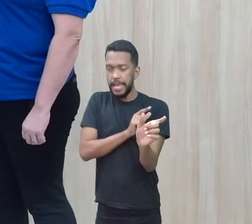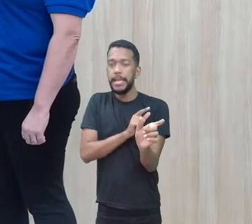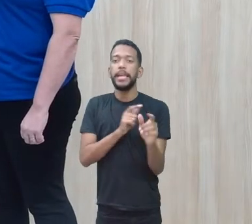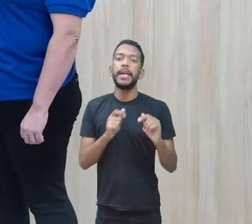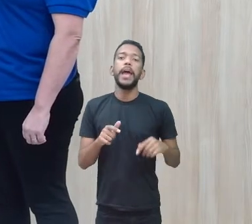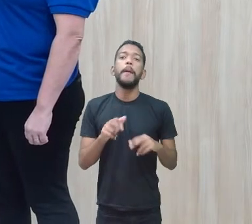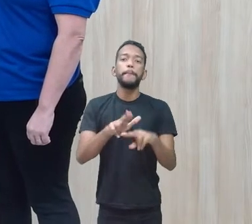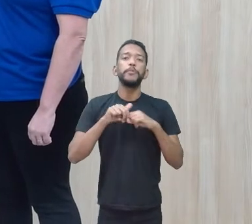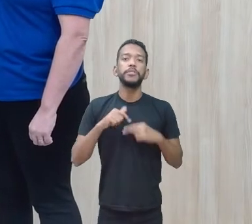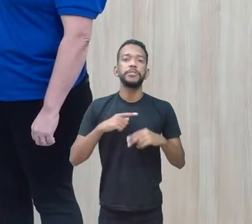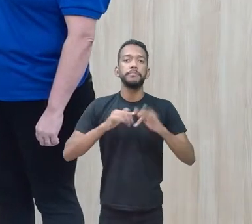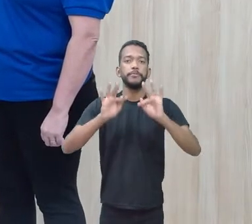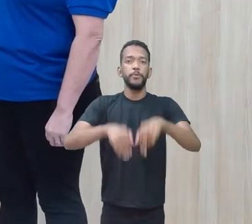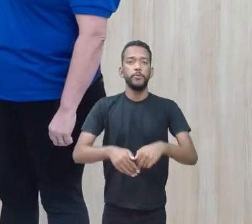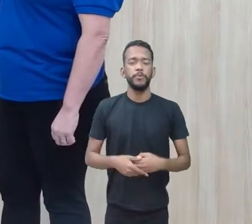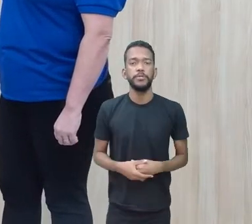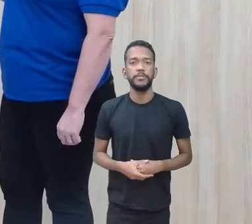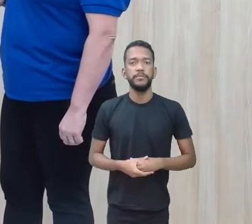oração conclusiva.